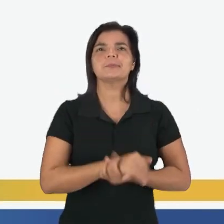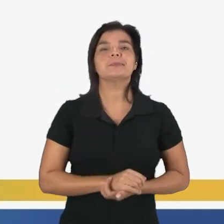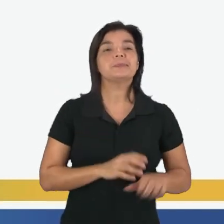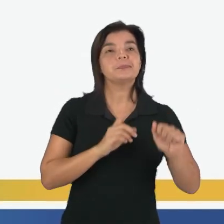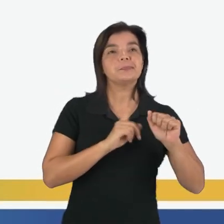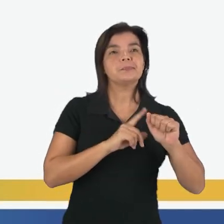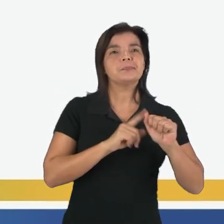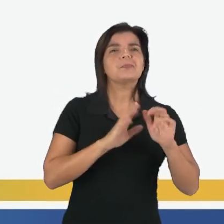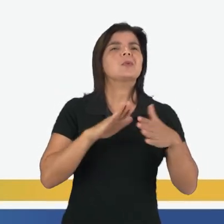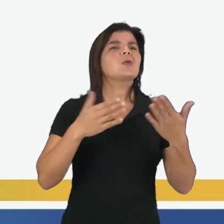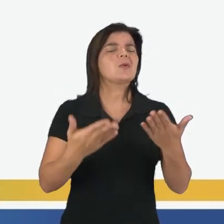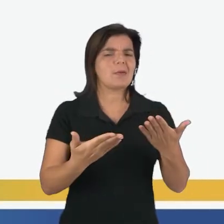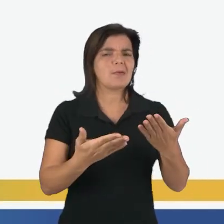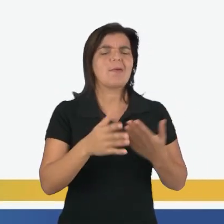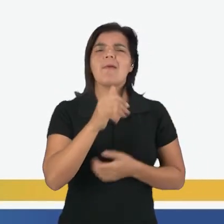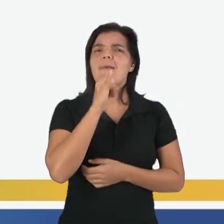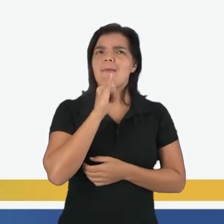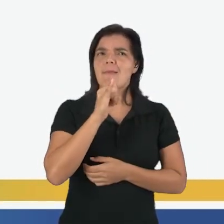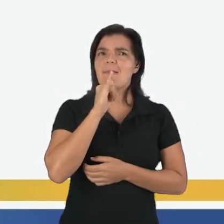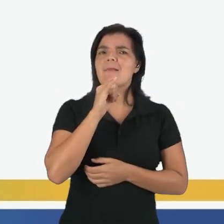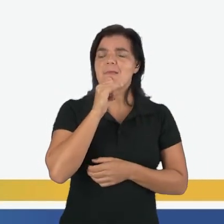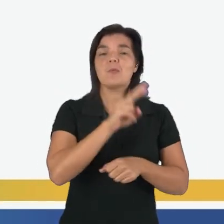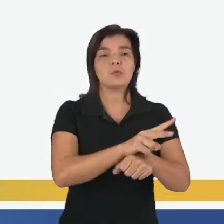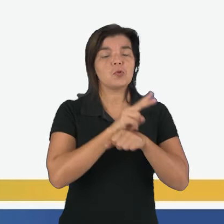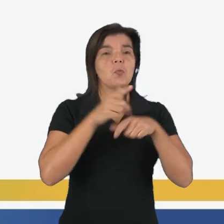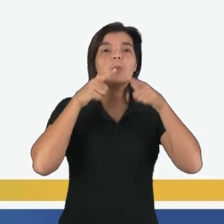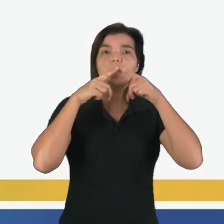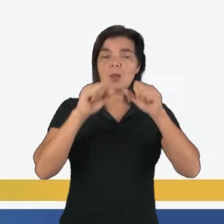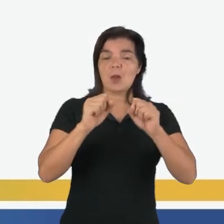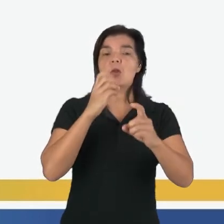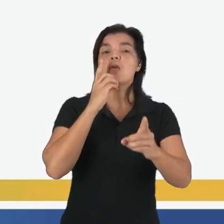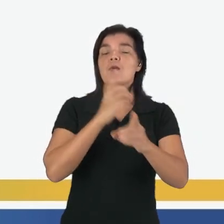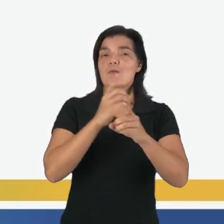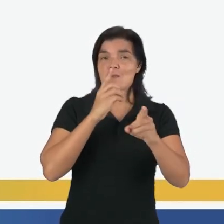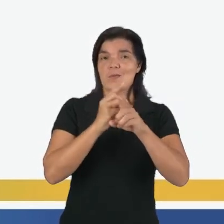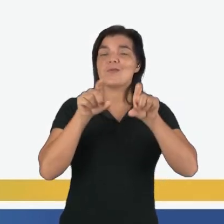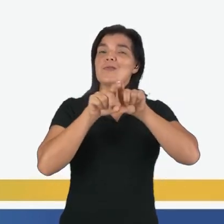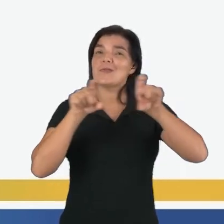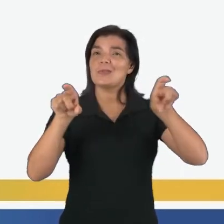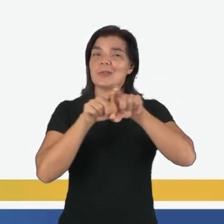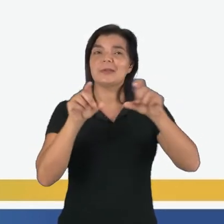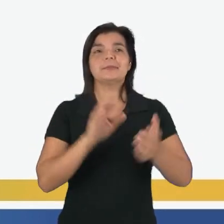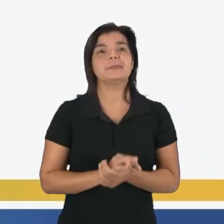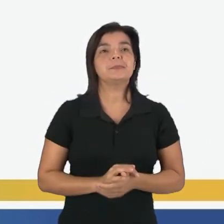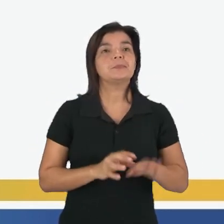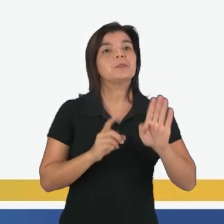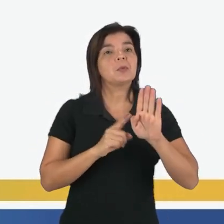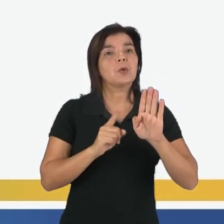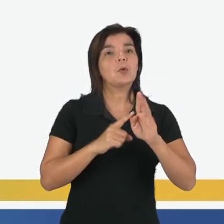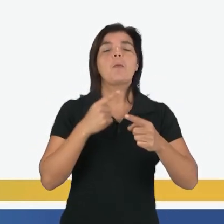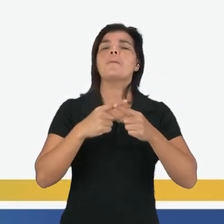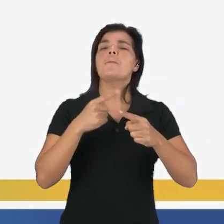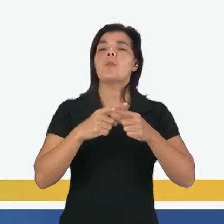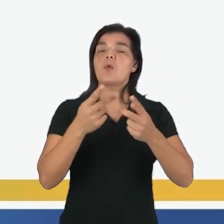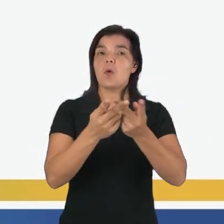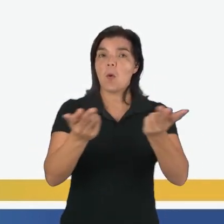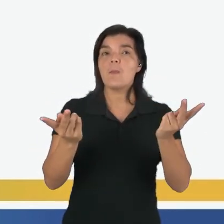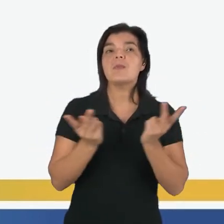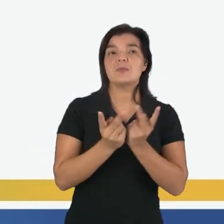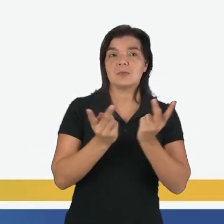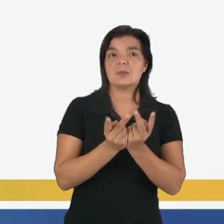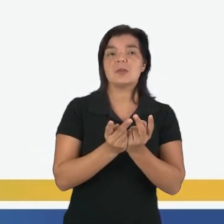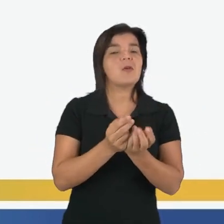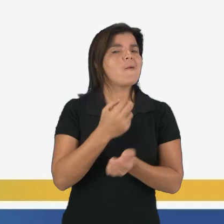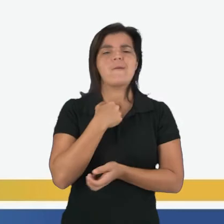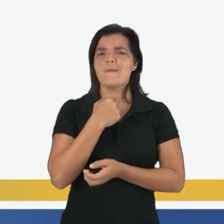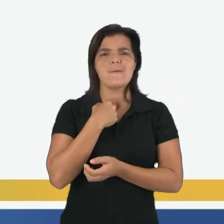A, que exemplo de estrangeirismo nós encontramos nessa tirinha? E na letra B, por que o pizzaiolo